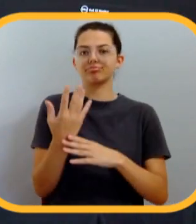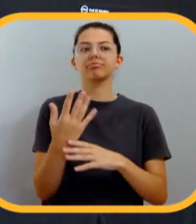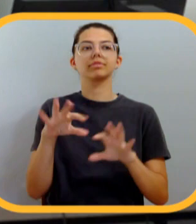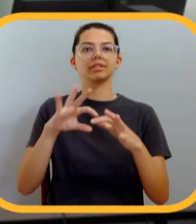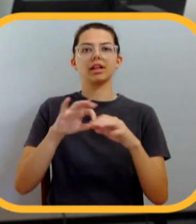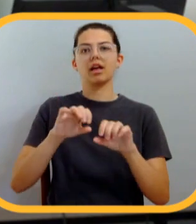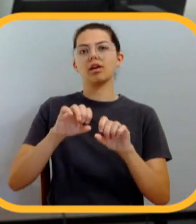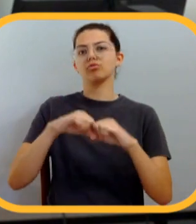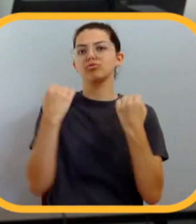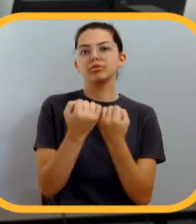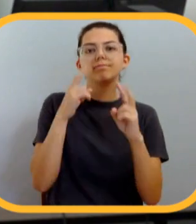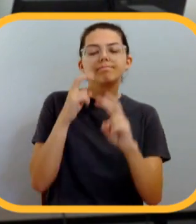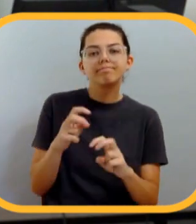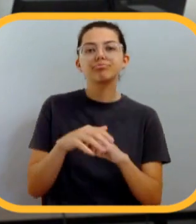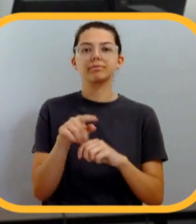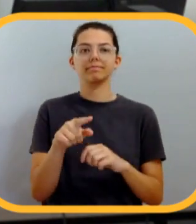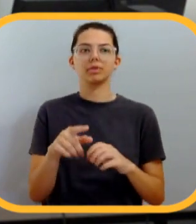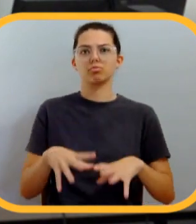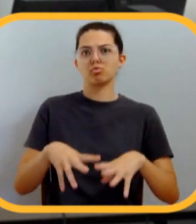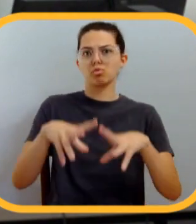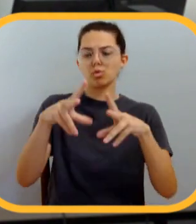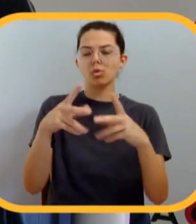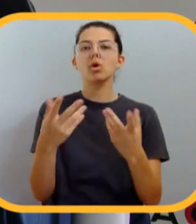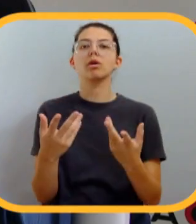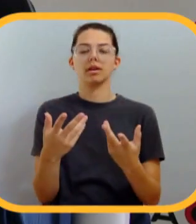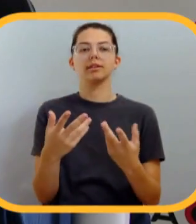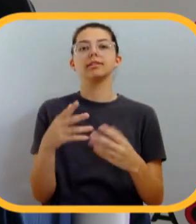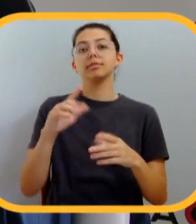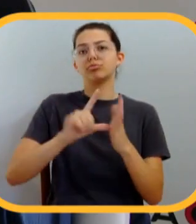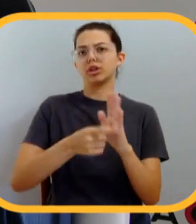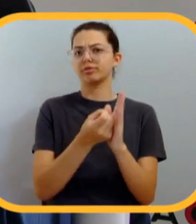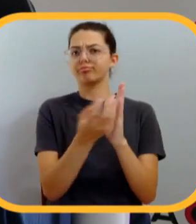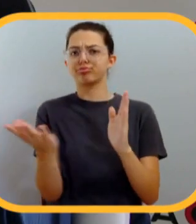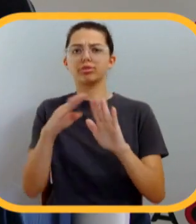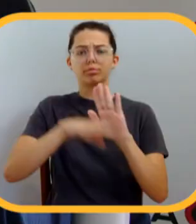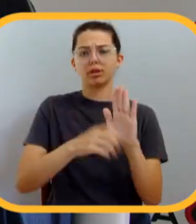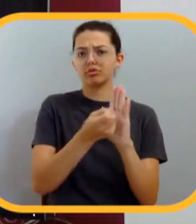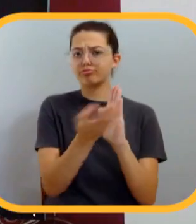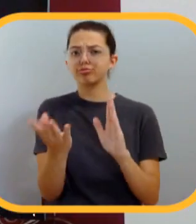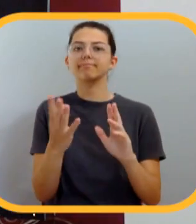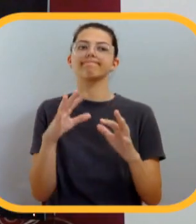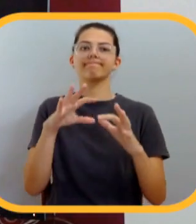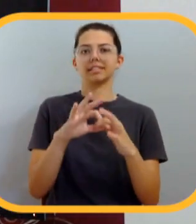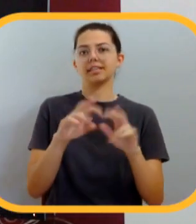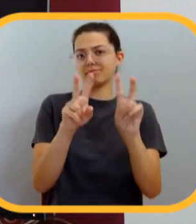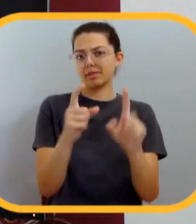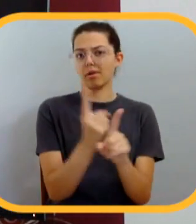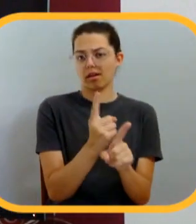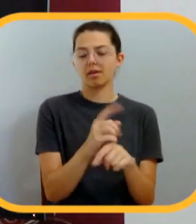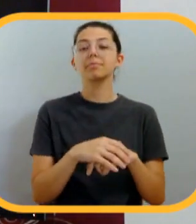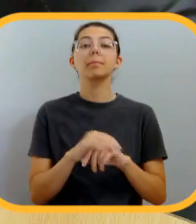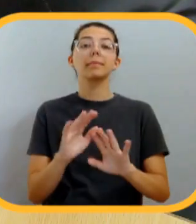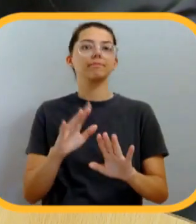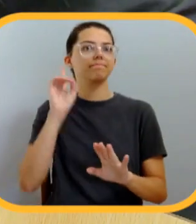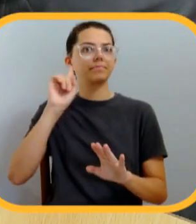em Portugal. O interesse por este domínio tem crescido nos últimos anos e são já muitos os projetos e programas que sobre ele se debruçam.